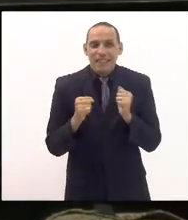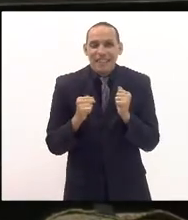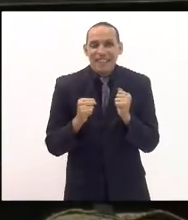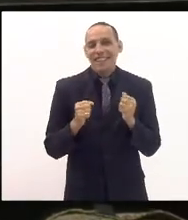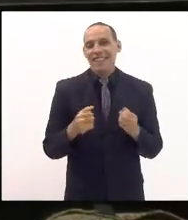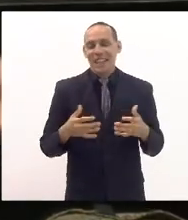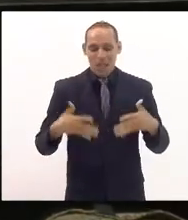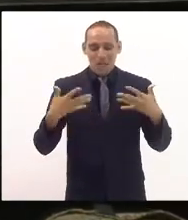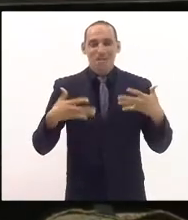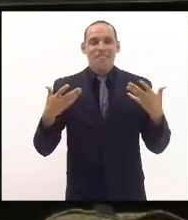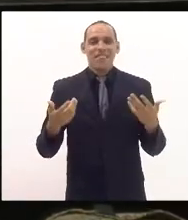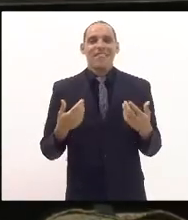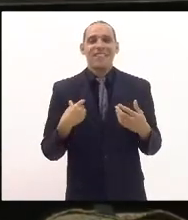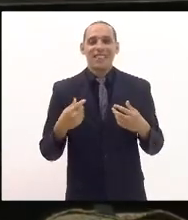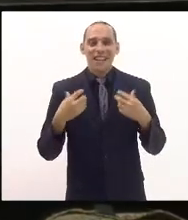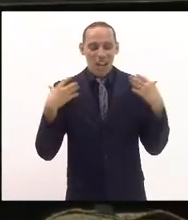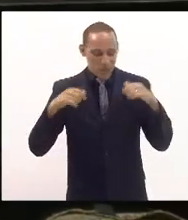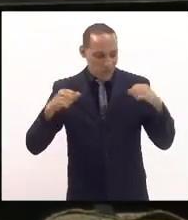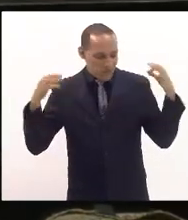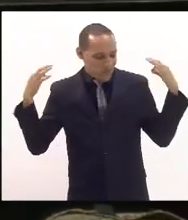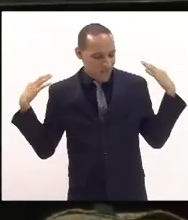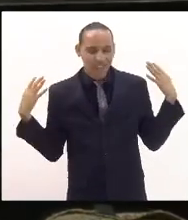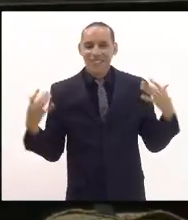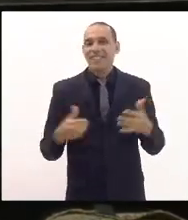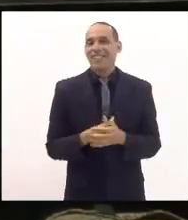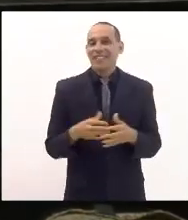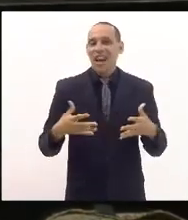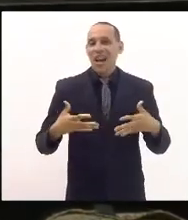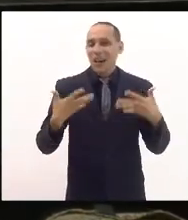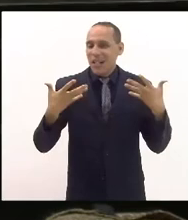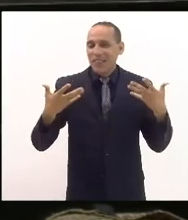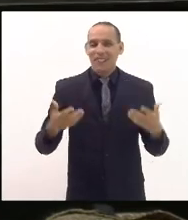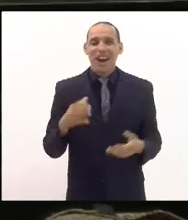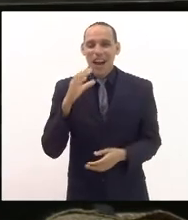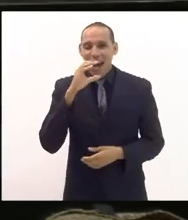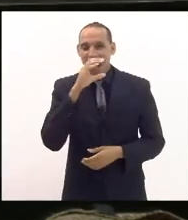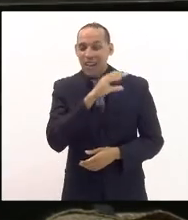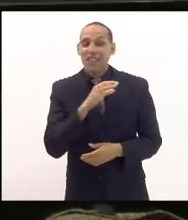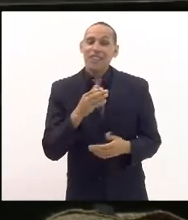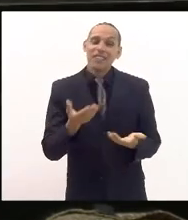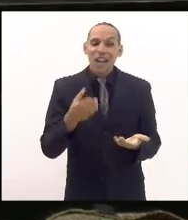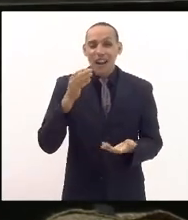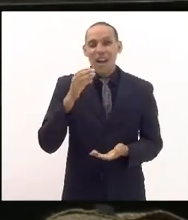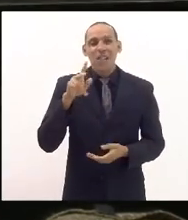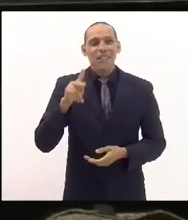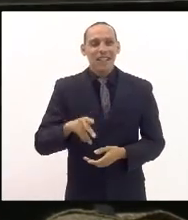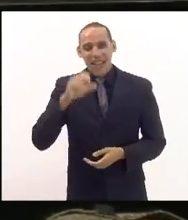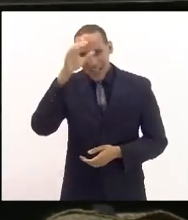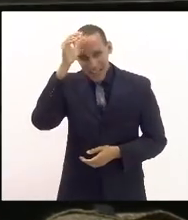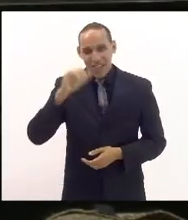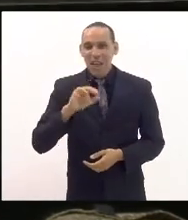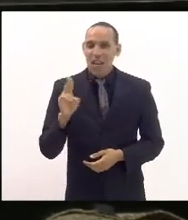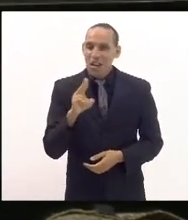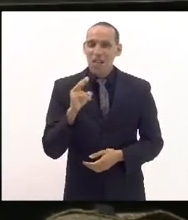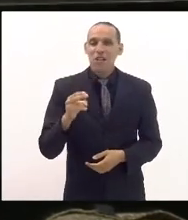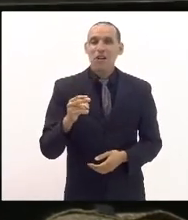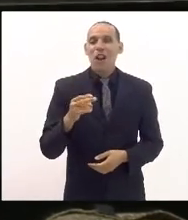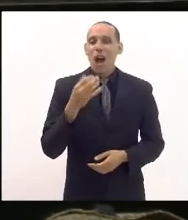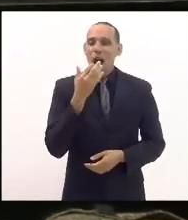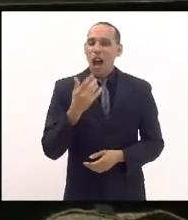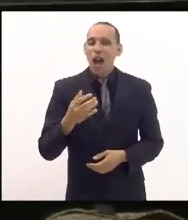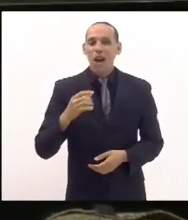frio para dar um ânimo até ter eu Charlie porque esquentou presidenta te ajudo com a minha cor favorita de azul